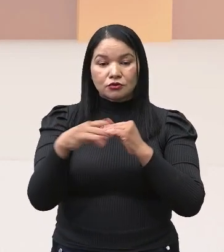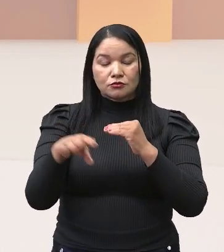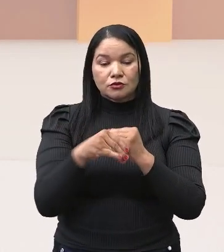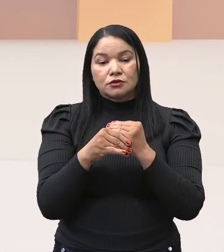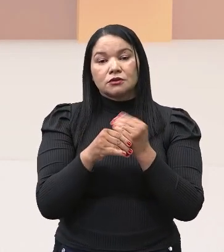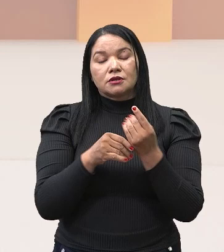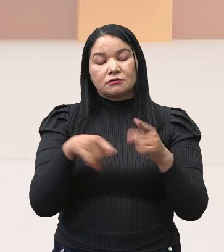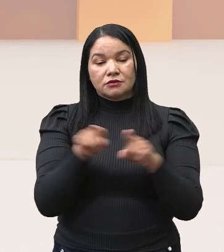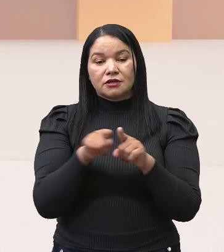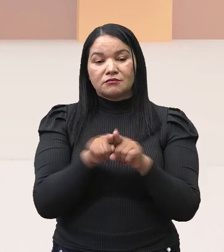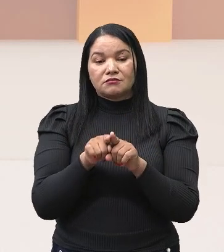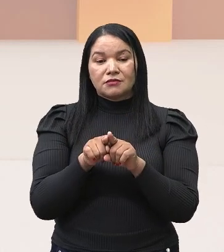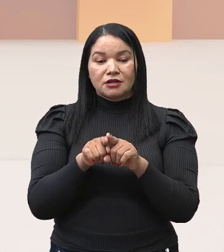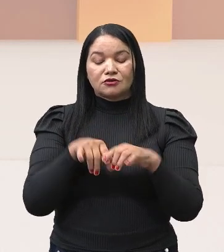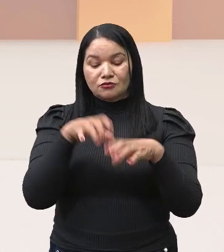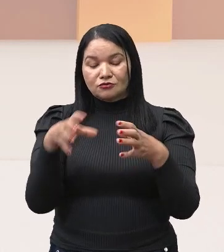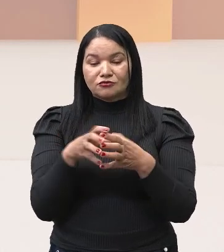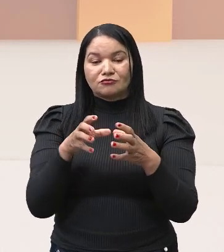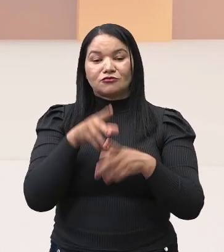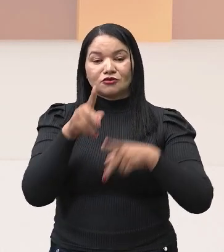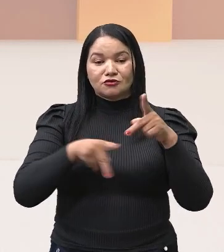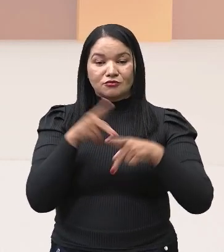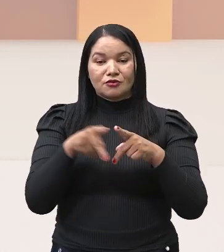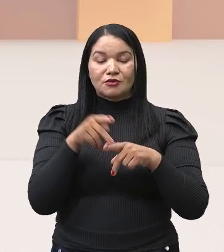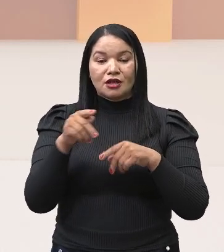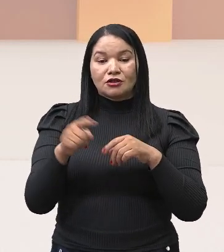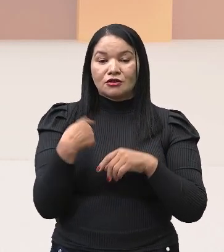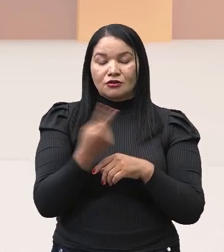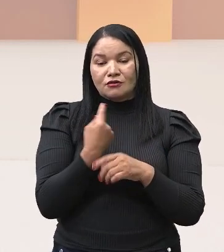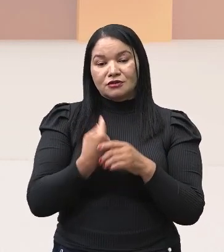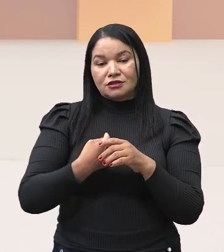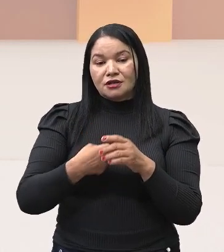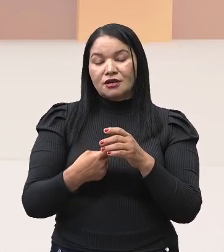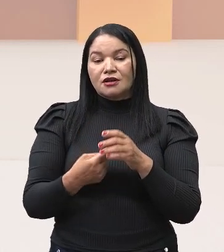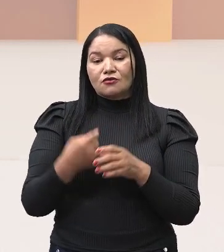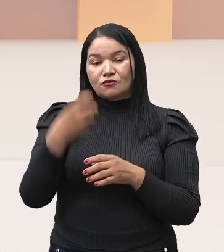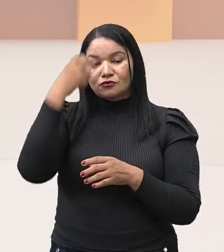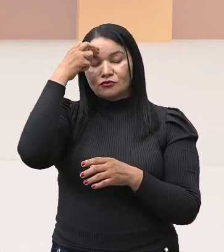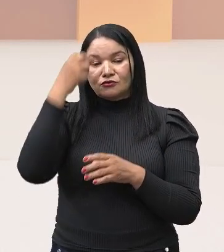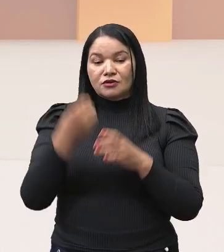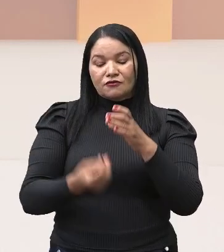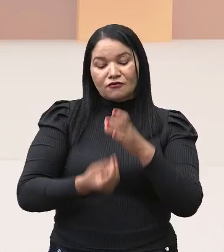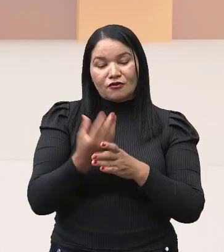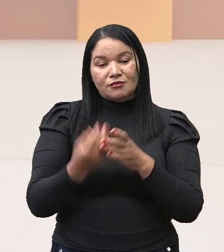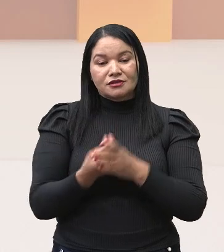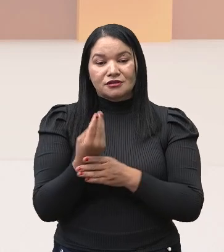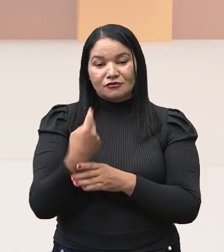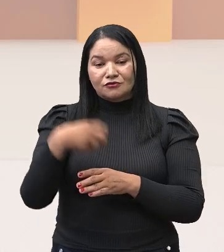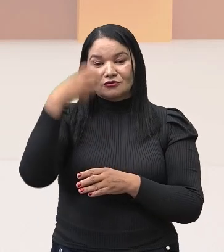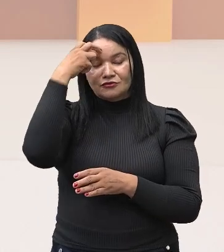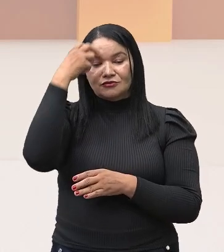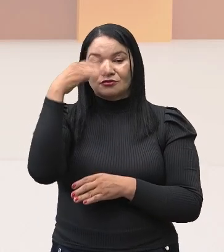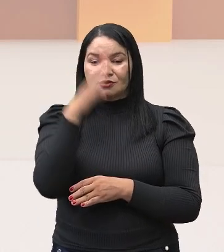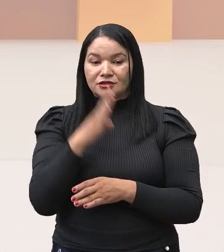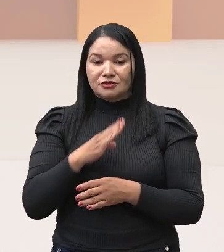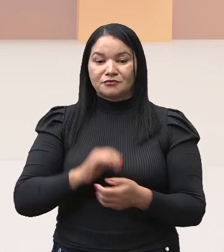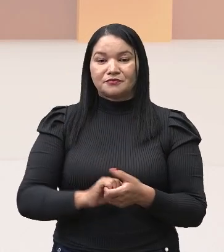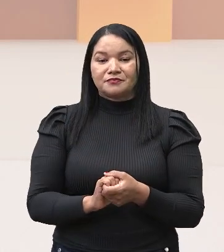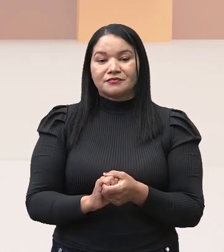desses povos para a nossa cultura, para a formação cultural do Brasil, certo?